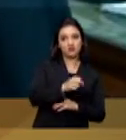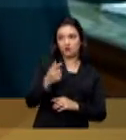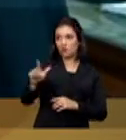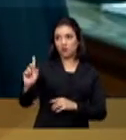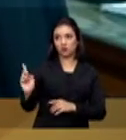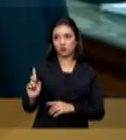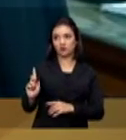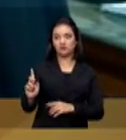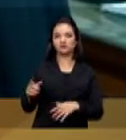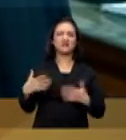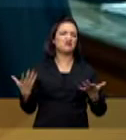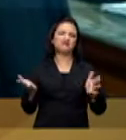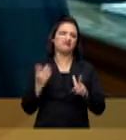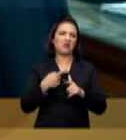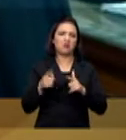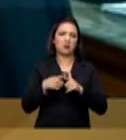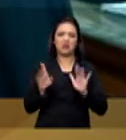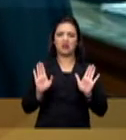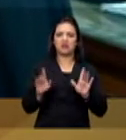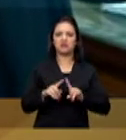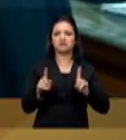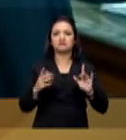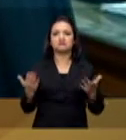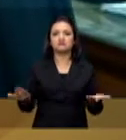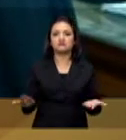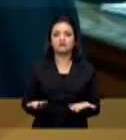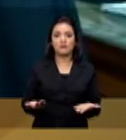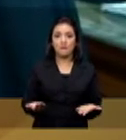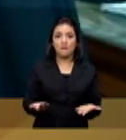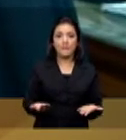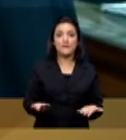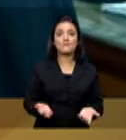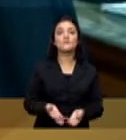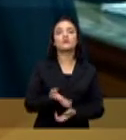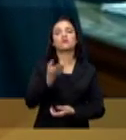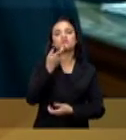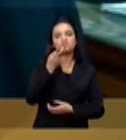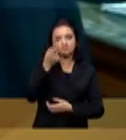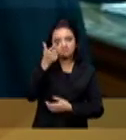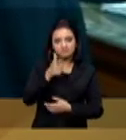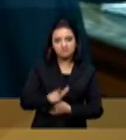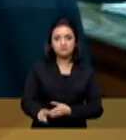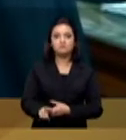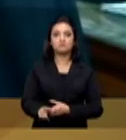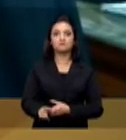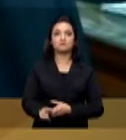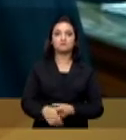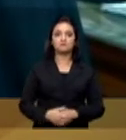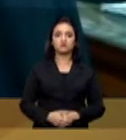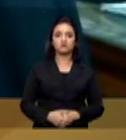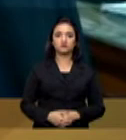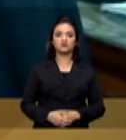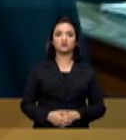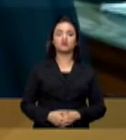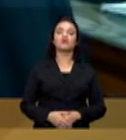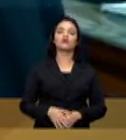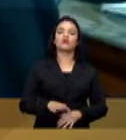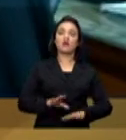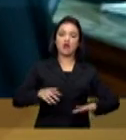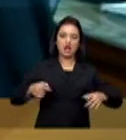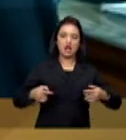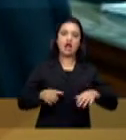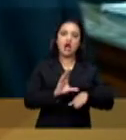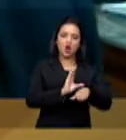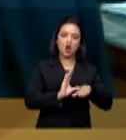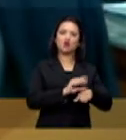tem importância. Agora, reitero, presidente, eu sustentei que a Constituição é